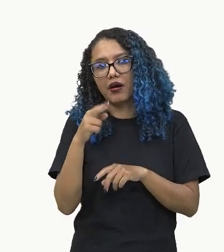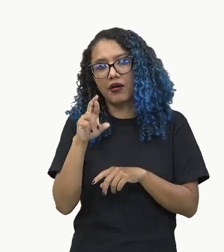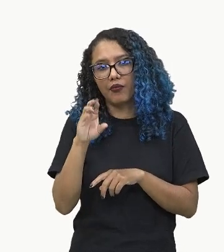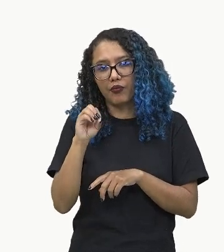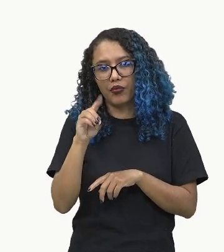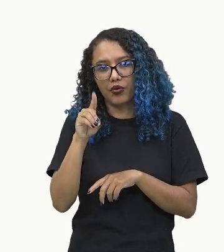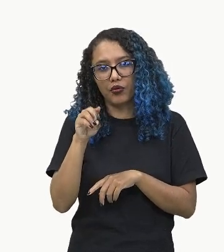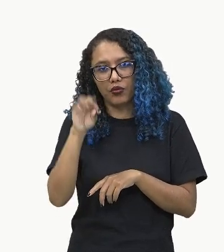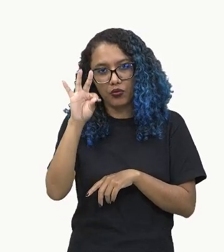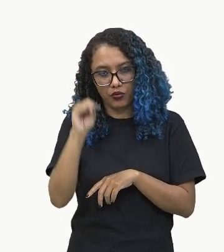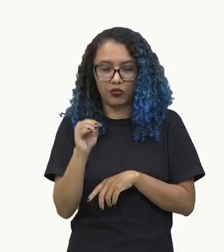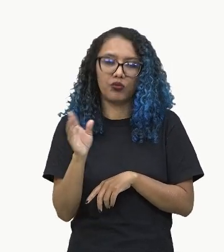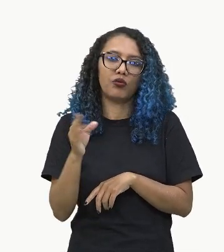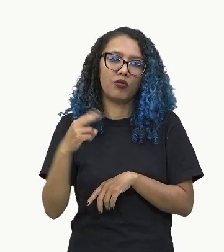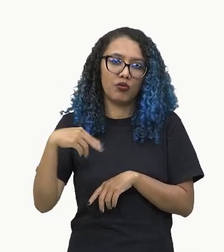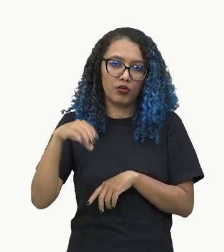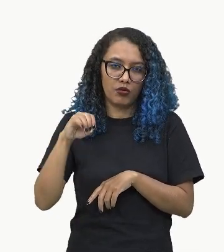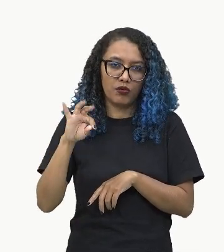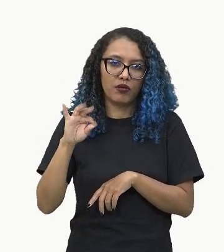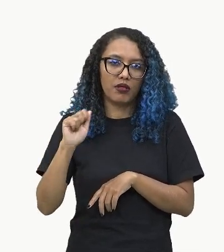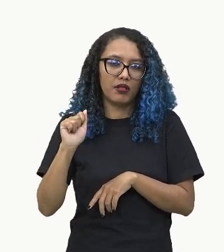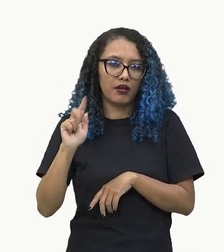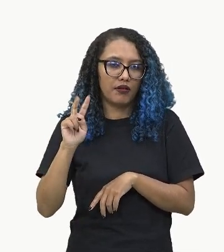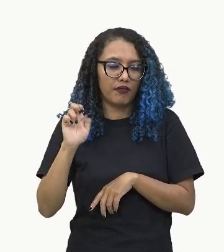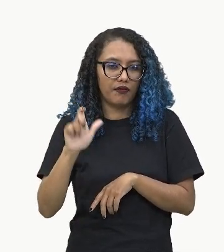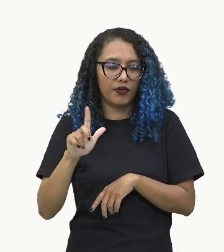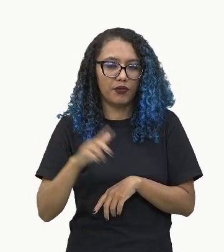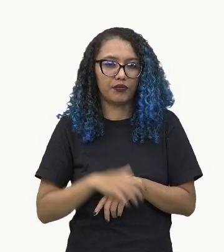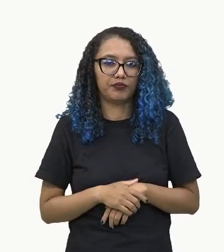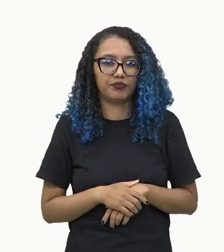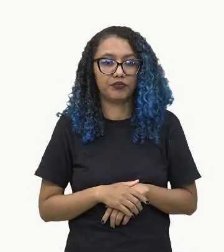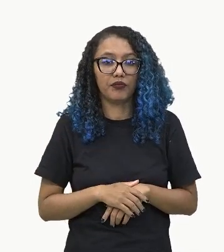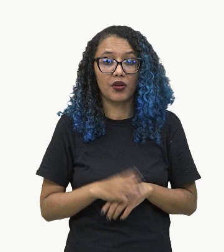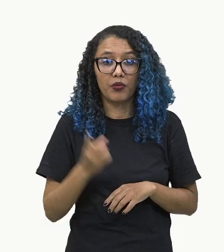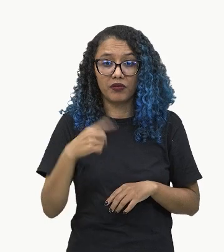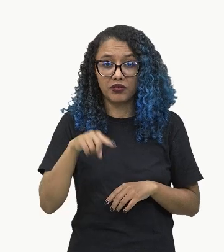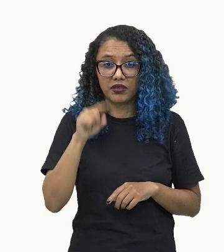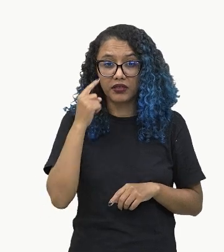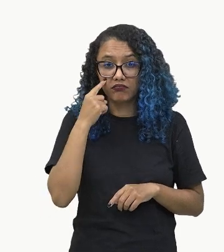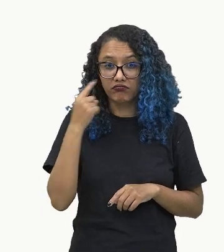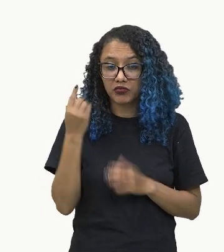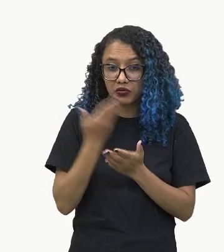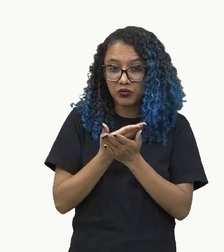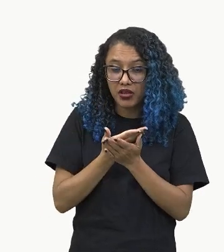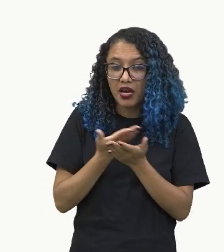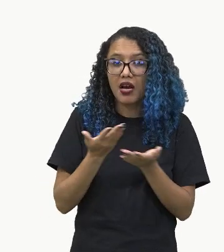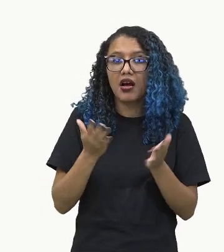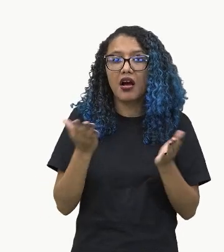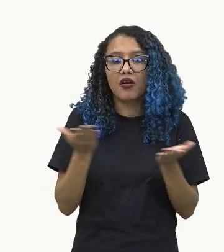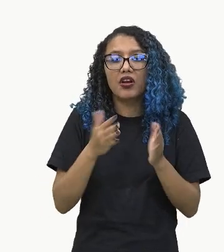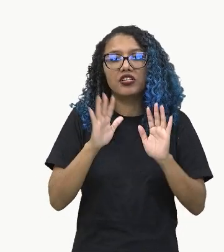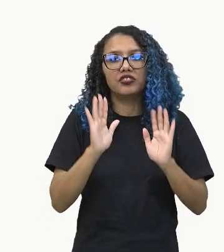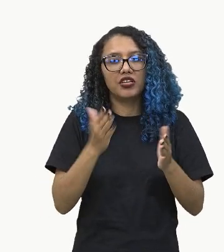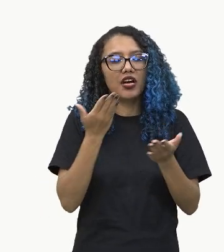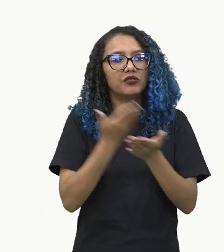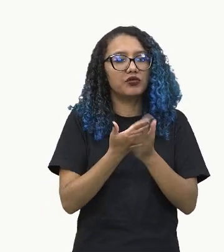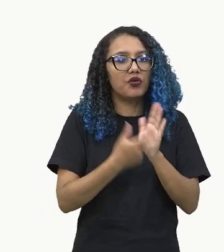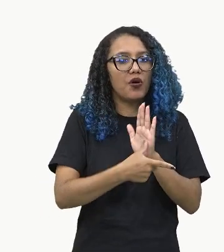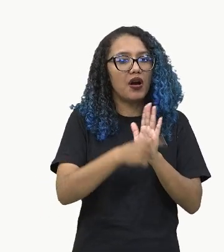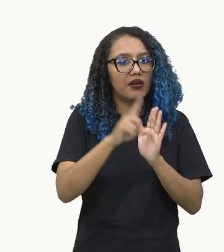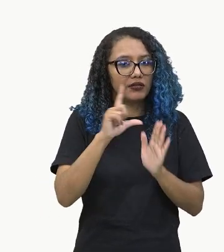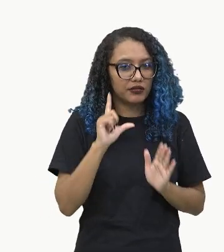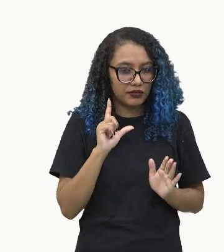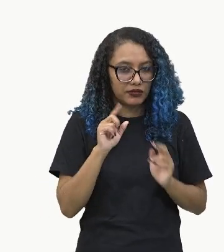você chegar neste conteúdo, você já estudou produtos notáveis. E o que eu estou provando é exatamente isto aqui,